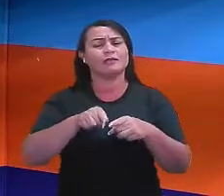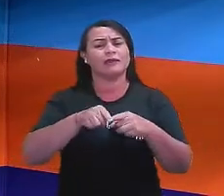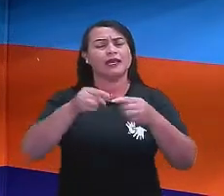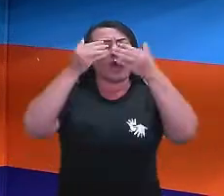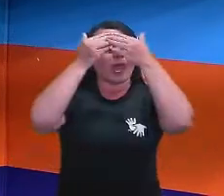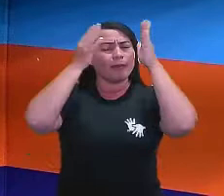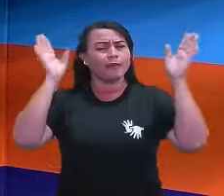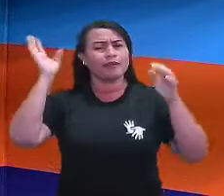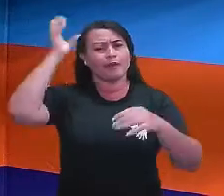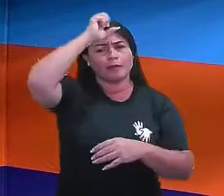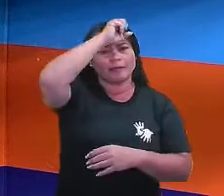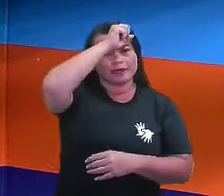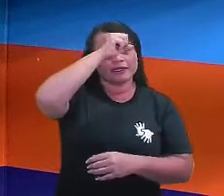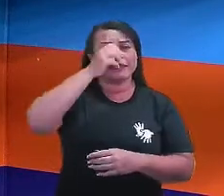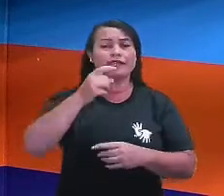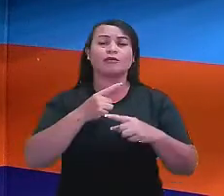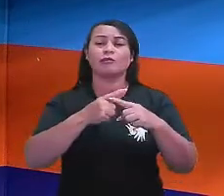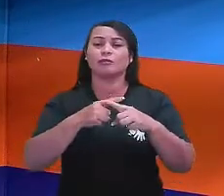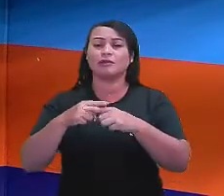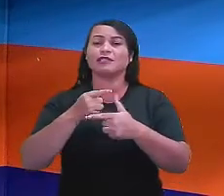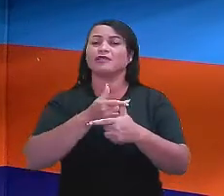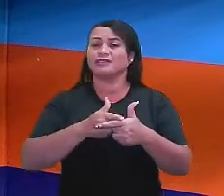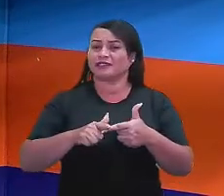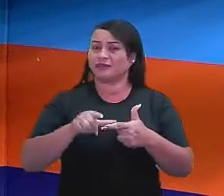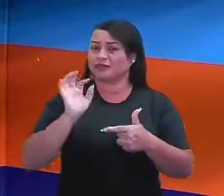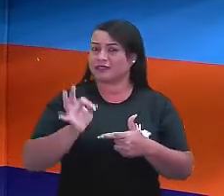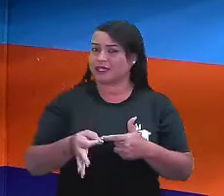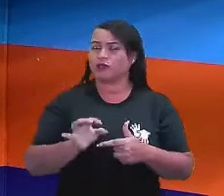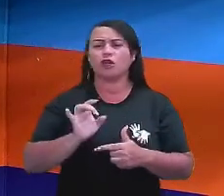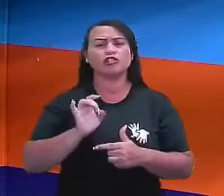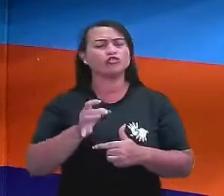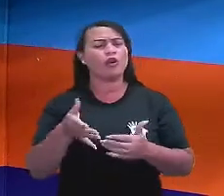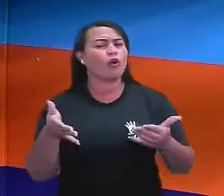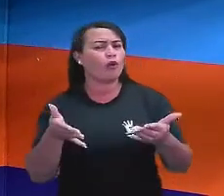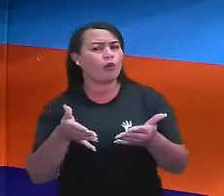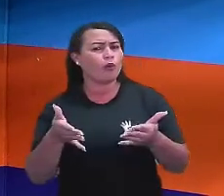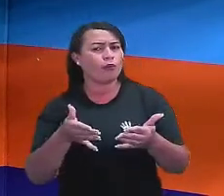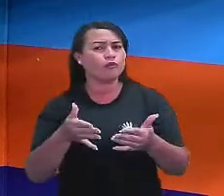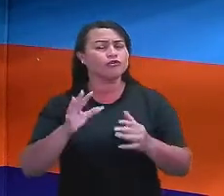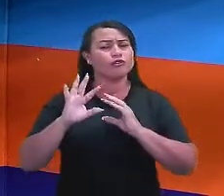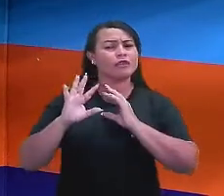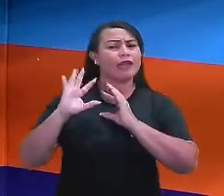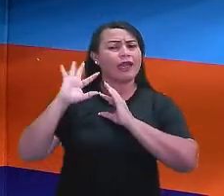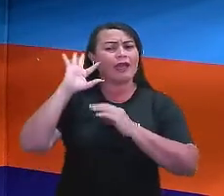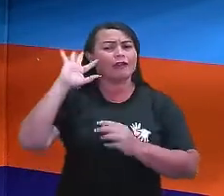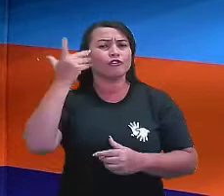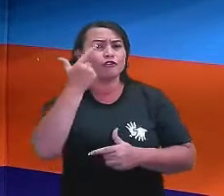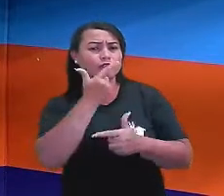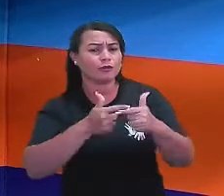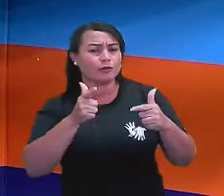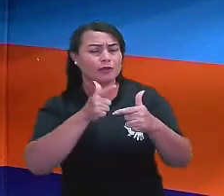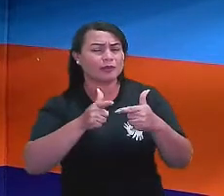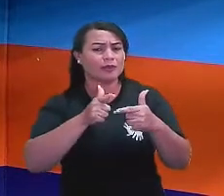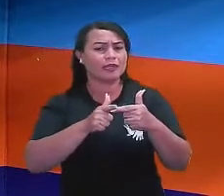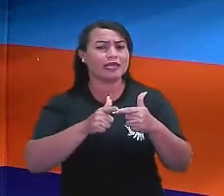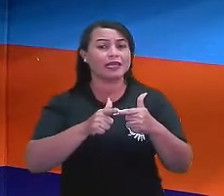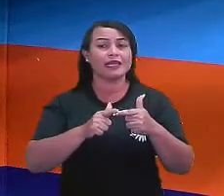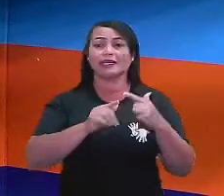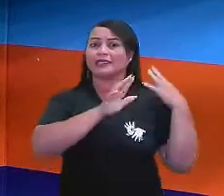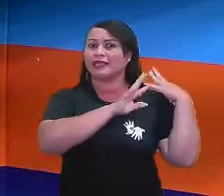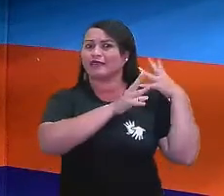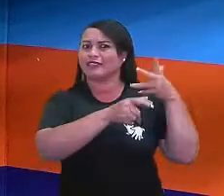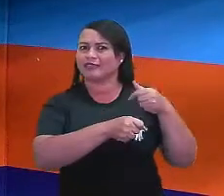de multiplicação, divisão, tá certo? Então, é só hoje resolver os probleminhas e